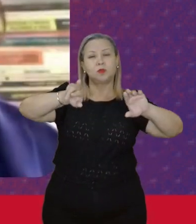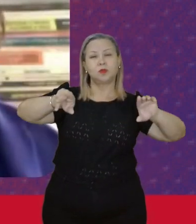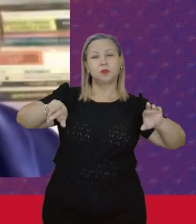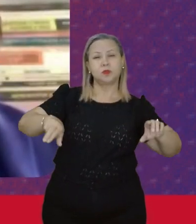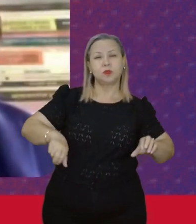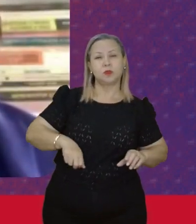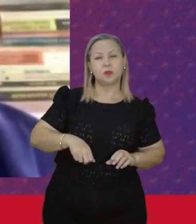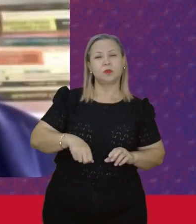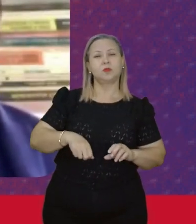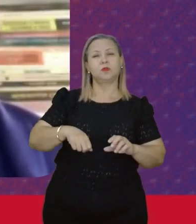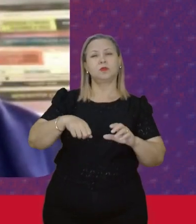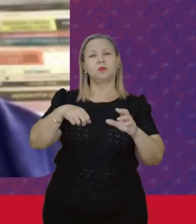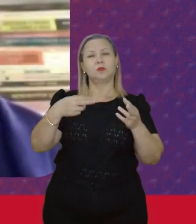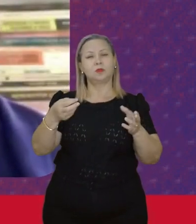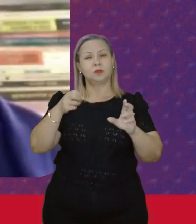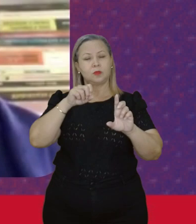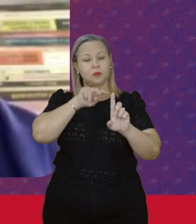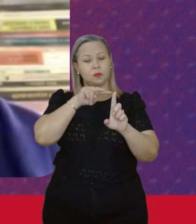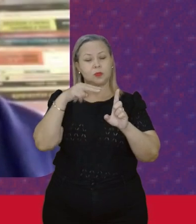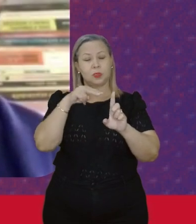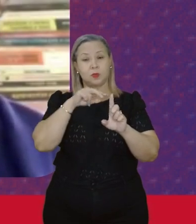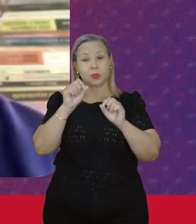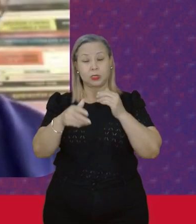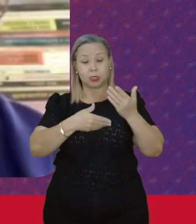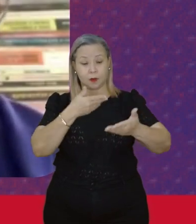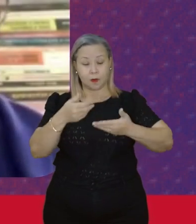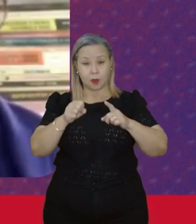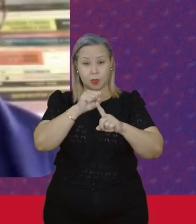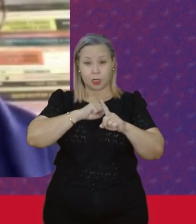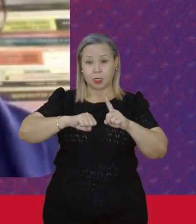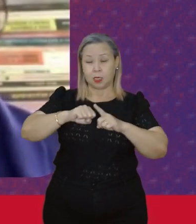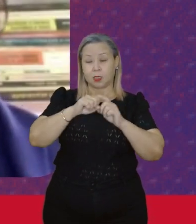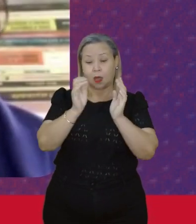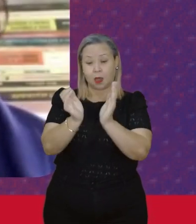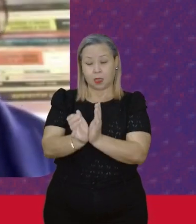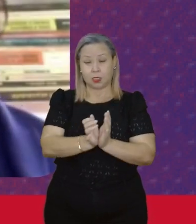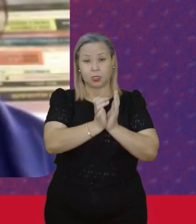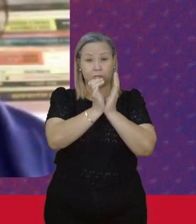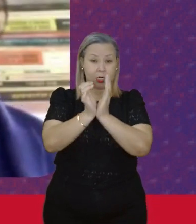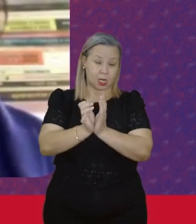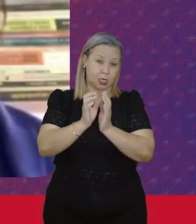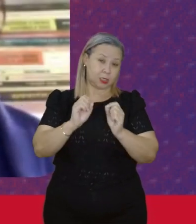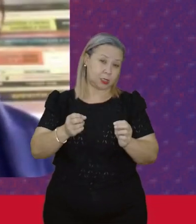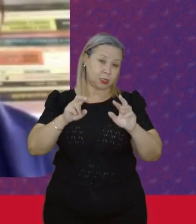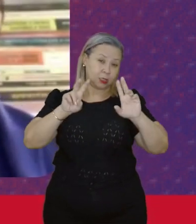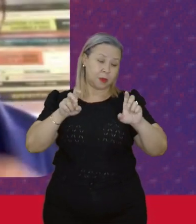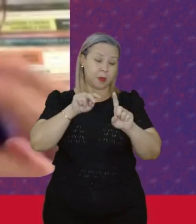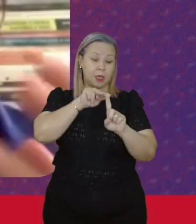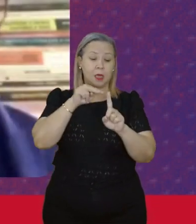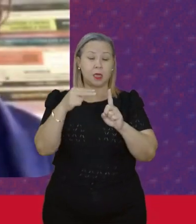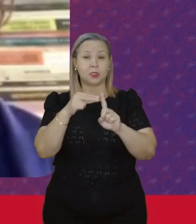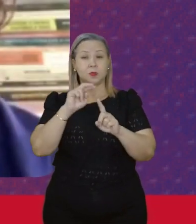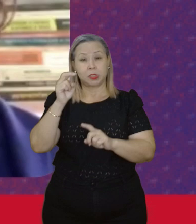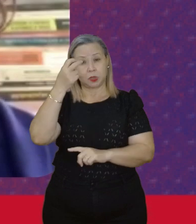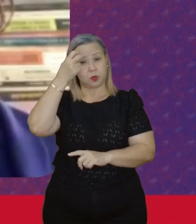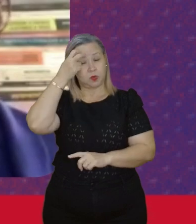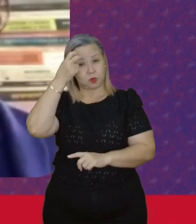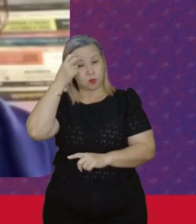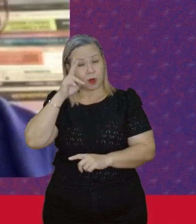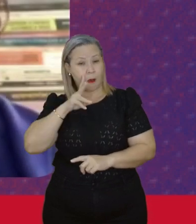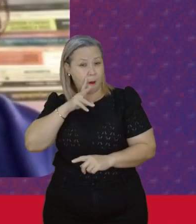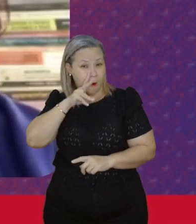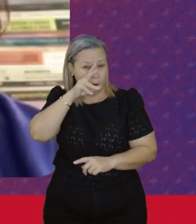capitalista, que envolvem tanto a sociedade de classe, quanto aspectos culturais muito